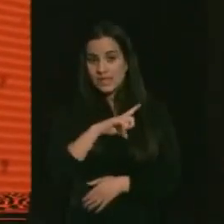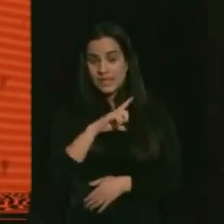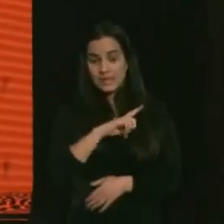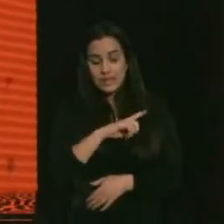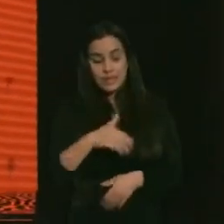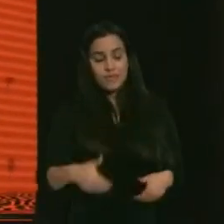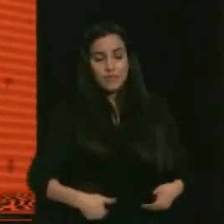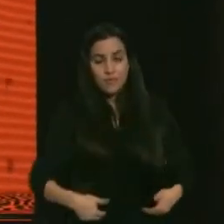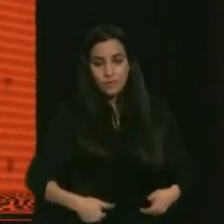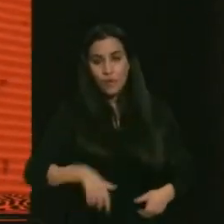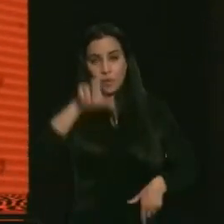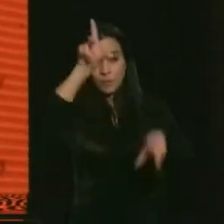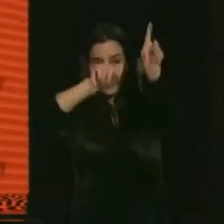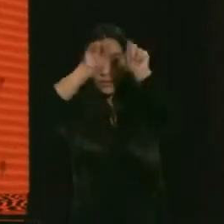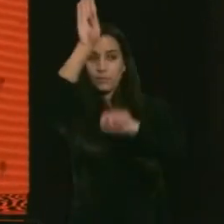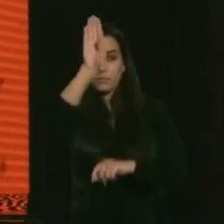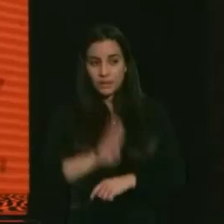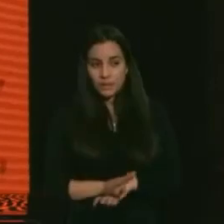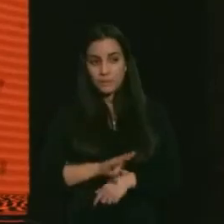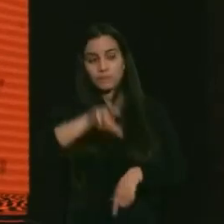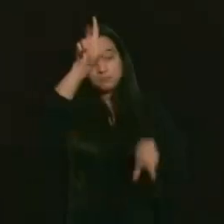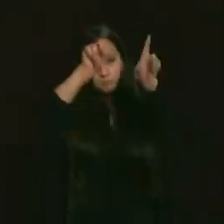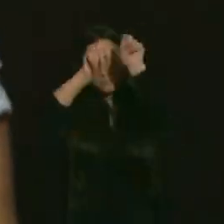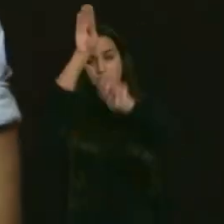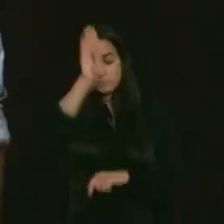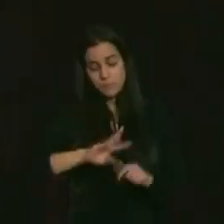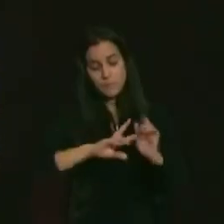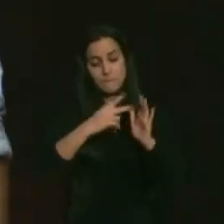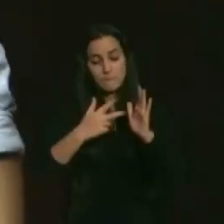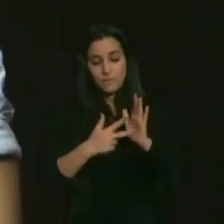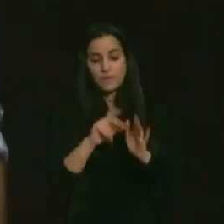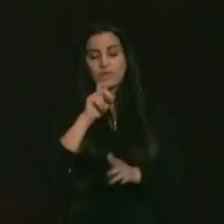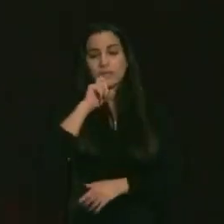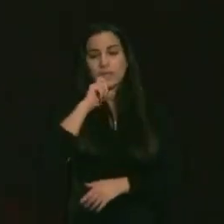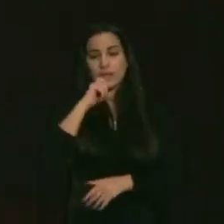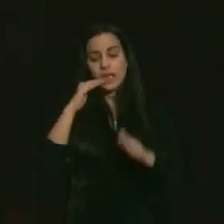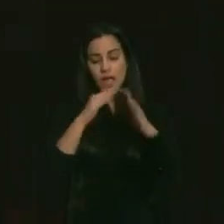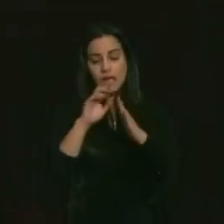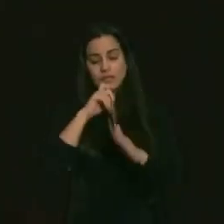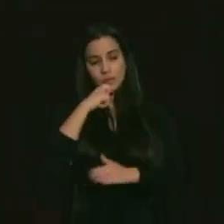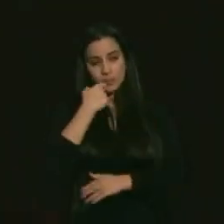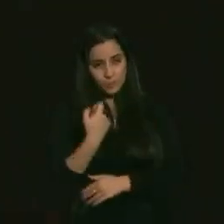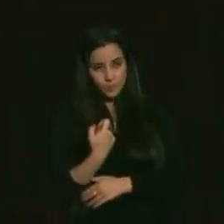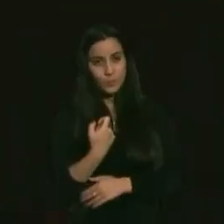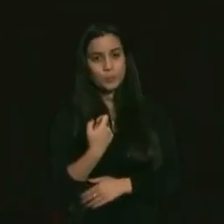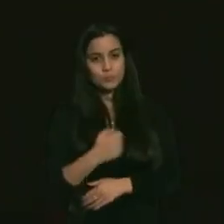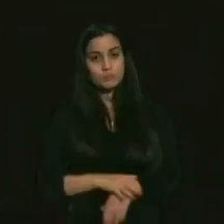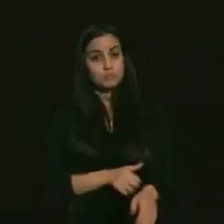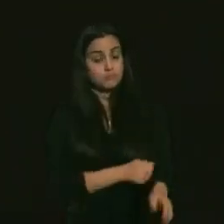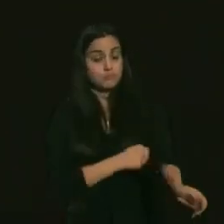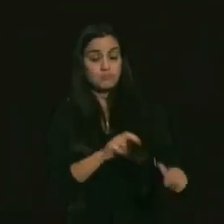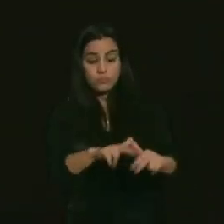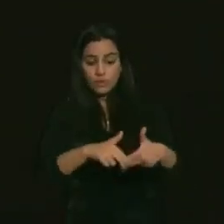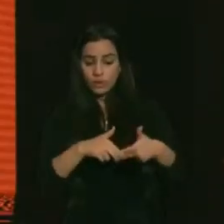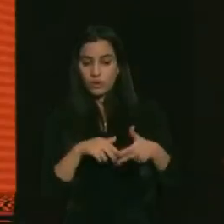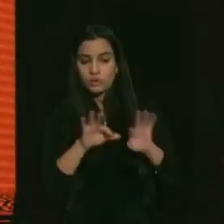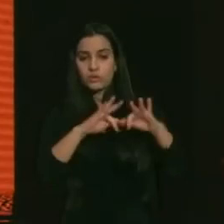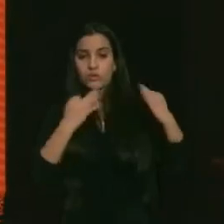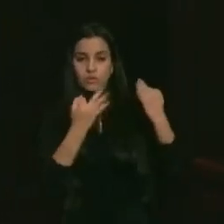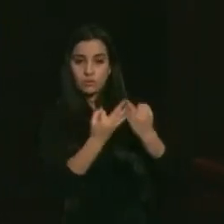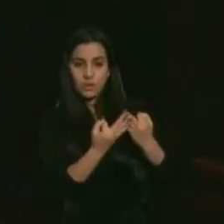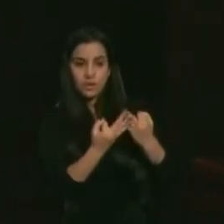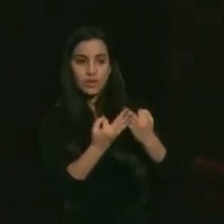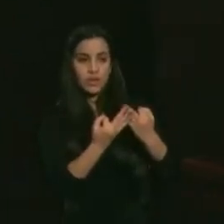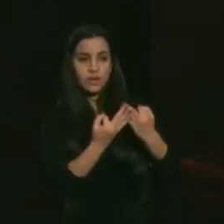Belém. Belém significa casa do pão. Por isso, a família de Noemi teve que ir a